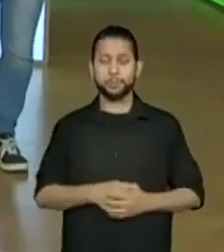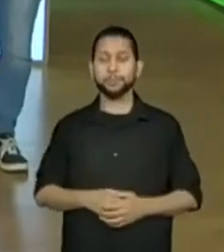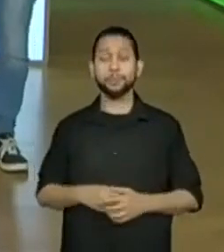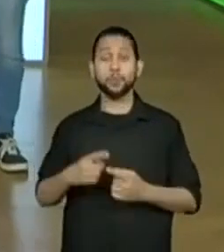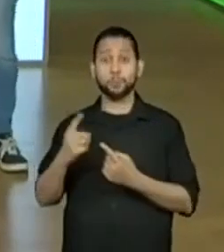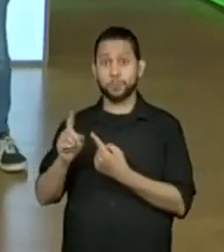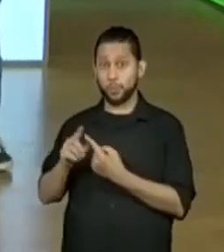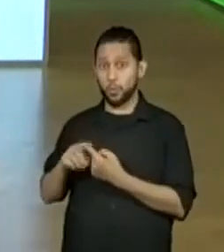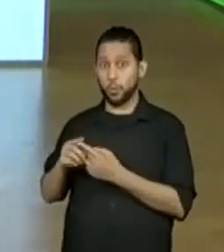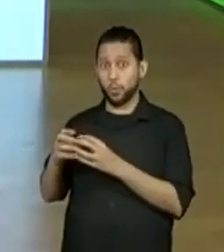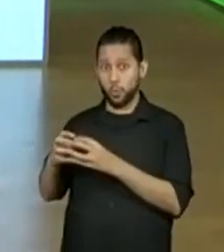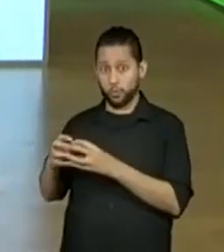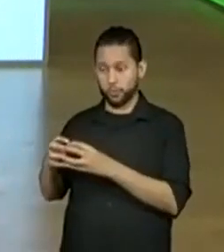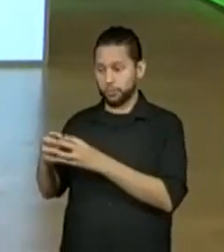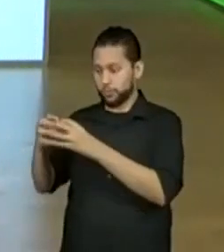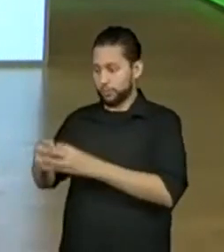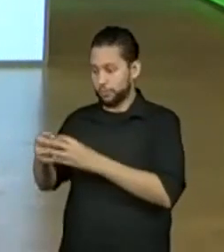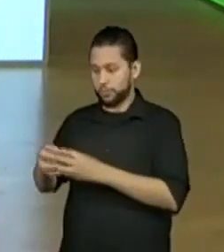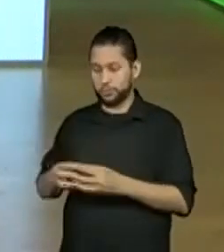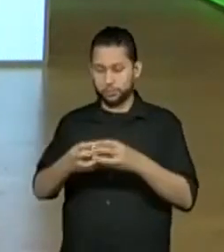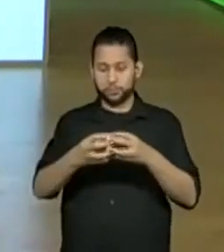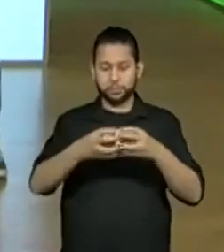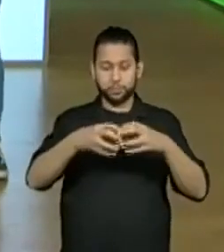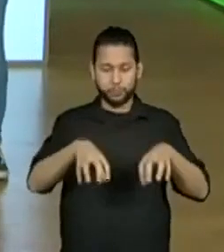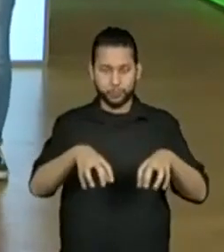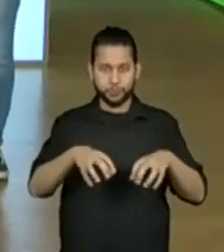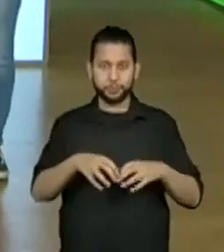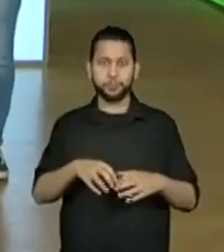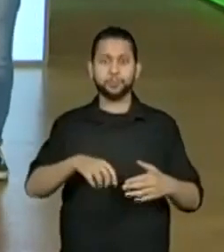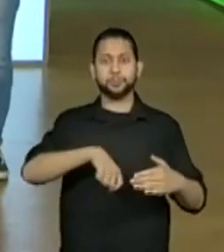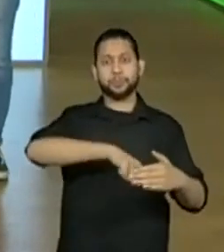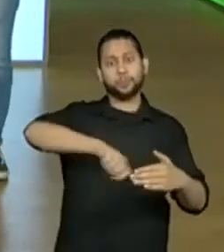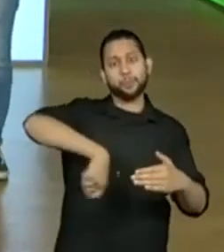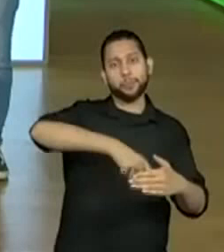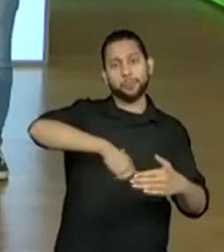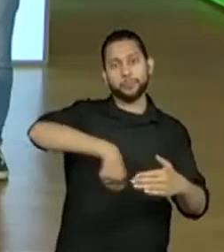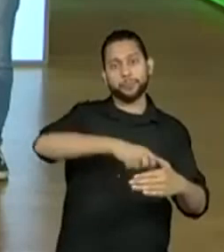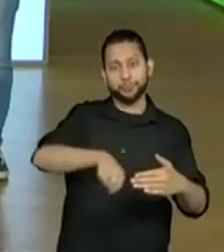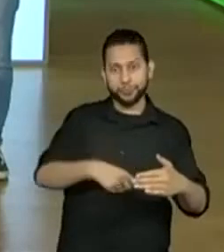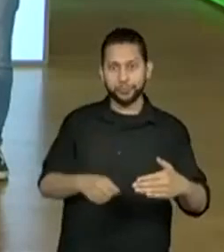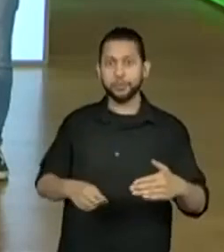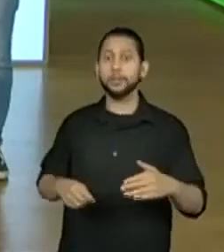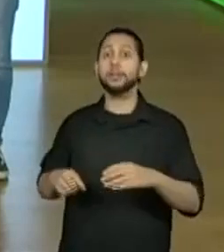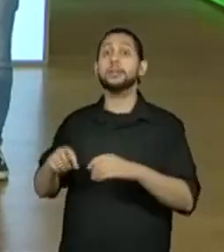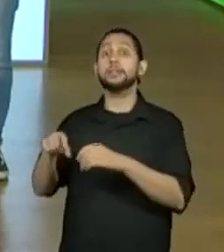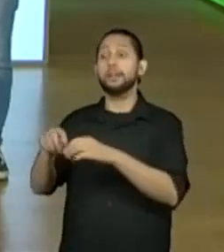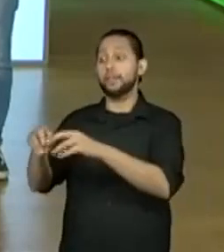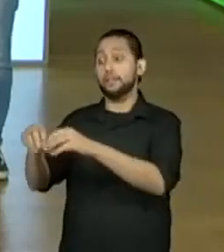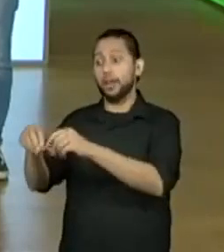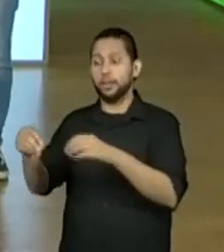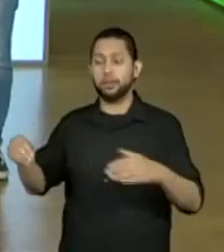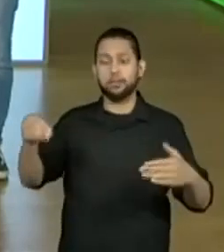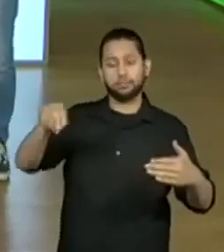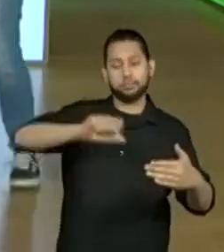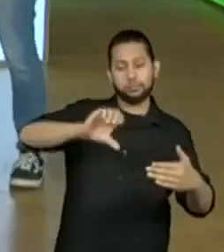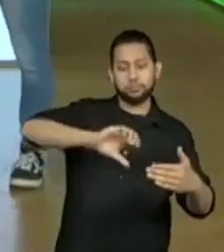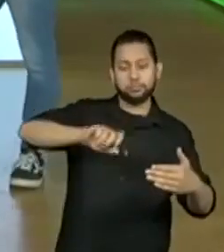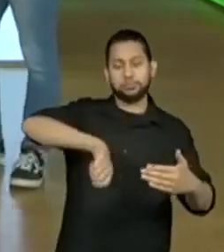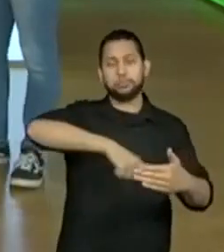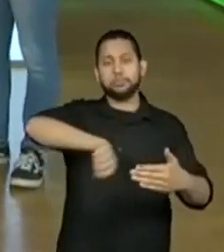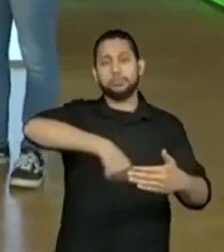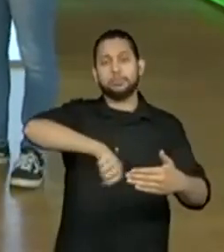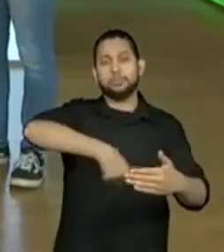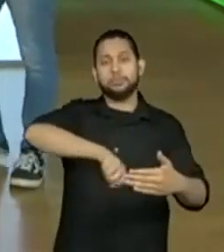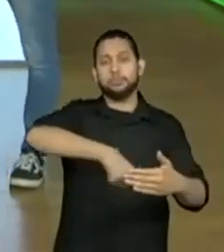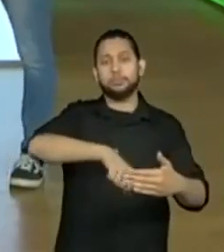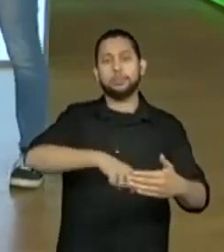Depois, quebre os ovos. Certo. Depois, coloque na tigela. Pode. Passo a passo. E você pode comparar uma